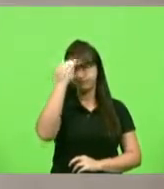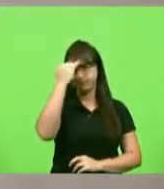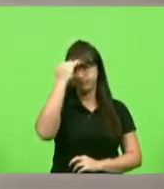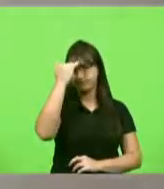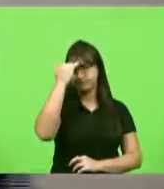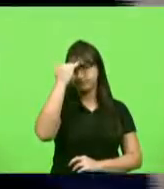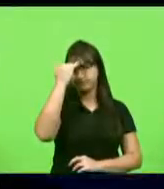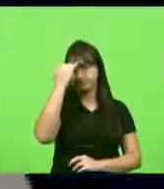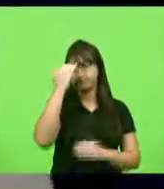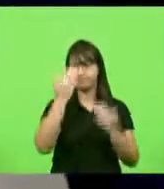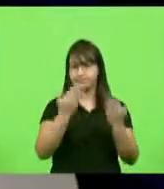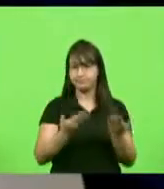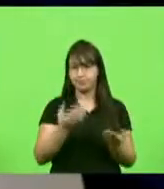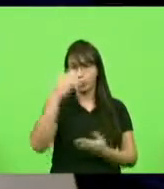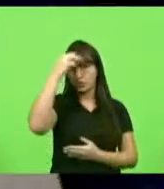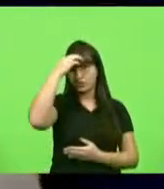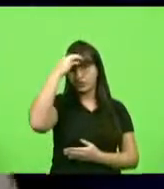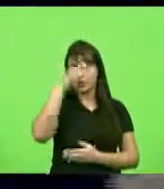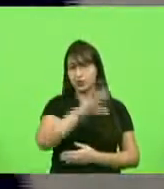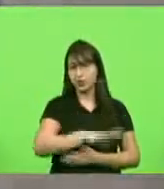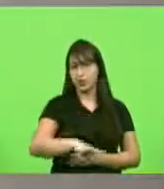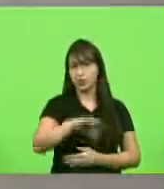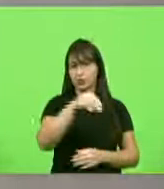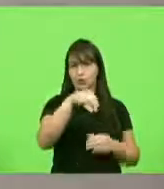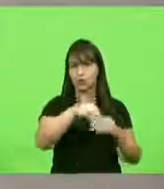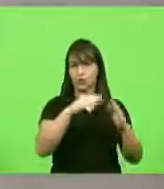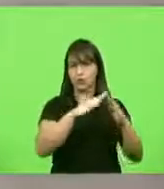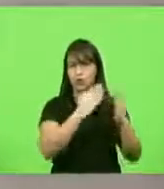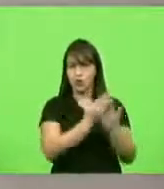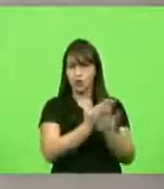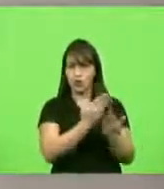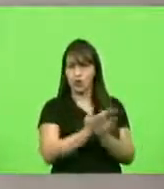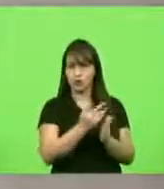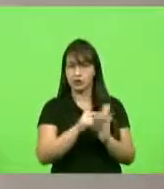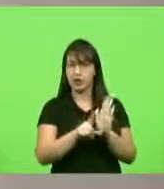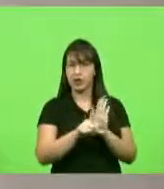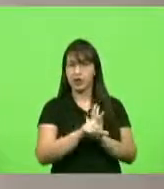escolar sobre a lei Maria da Penha. Dentro desse projeto foi apensado o PL